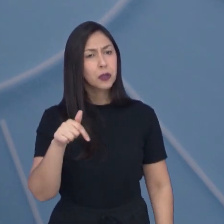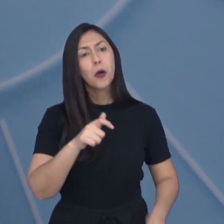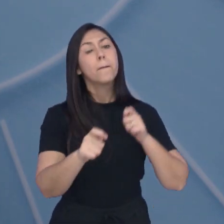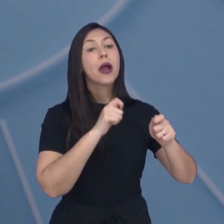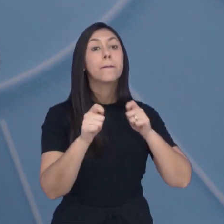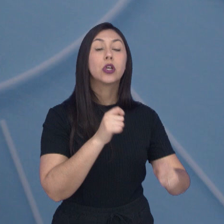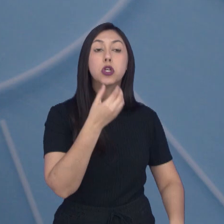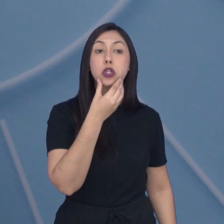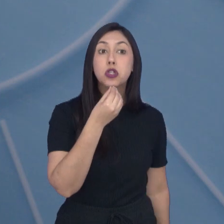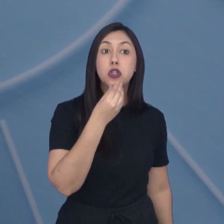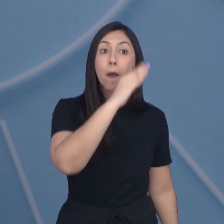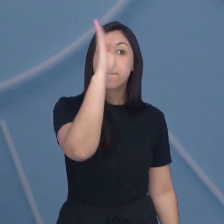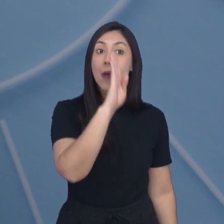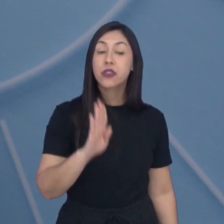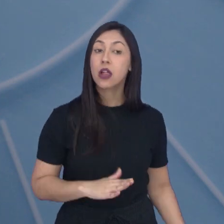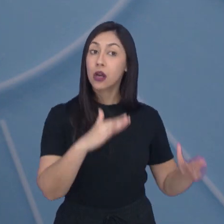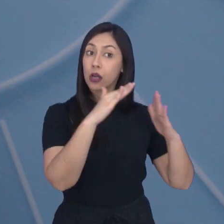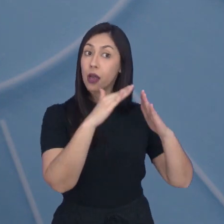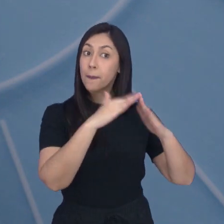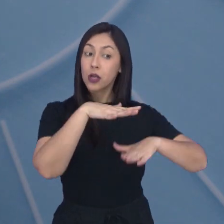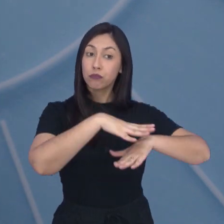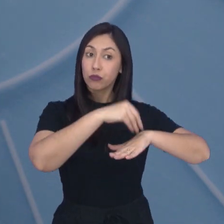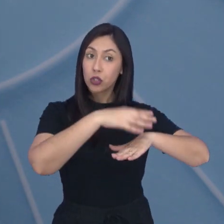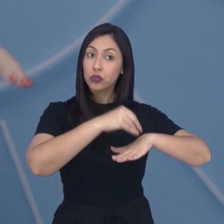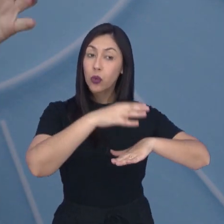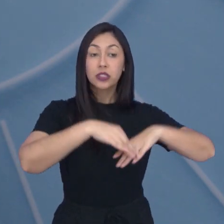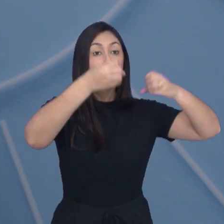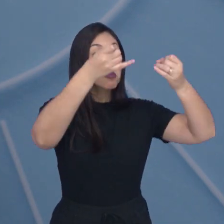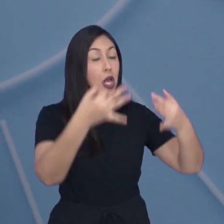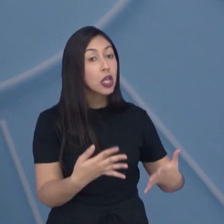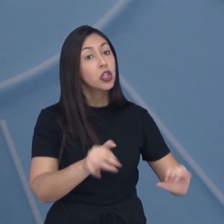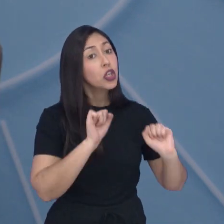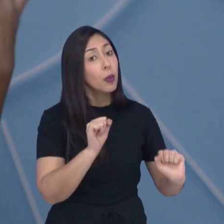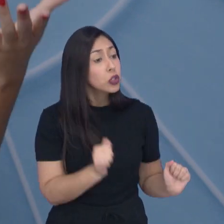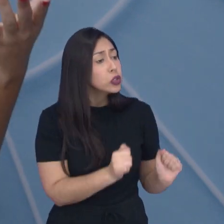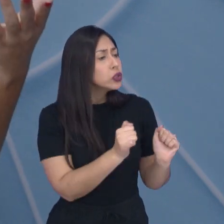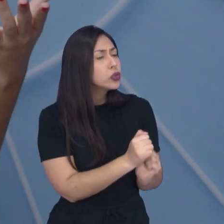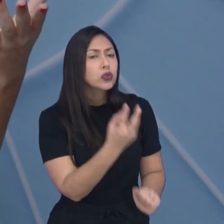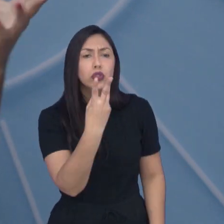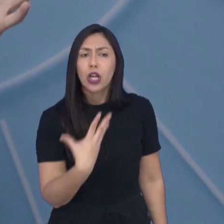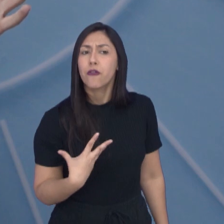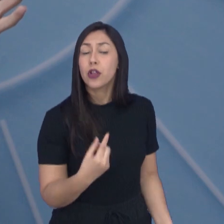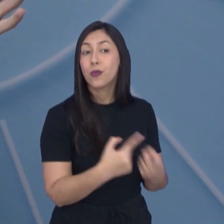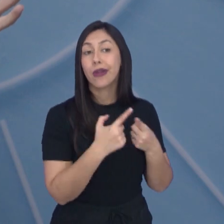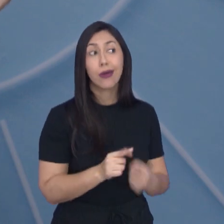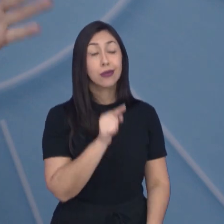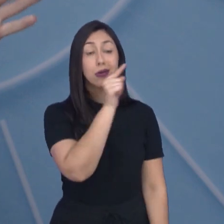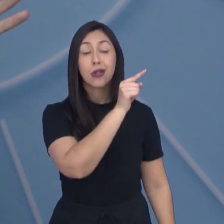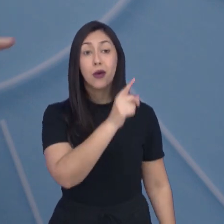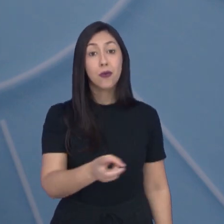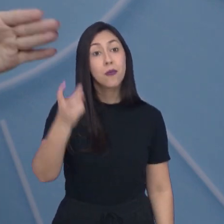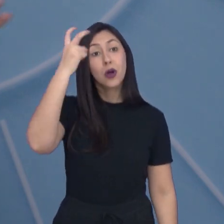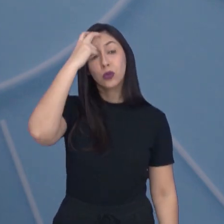que mora na Suécia, e ele estava falando disso, que ele pôde, né, ficar com os 3 filhos, e lá é uma cultura